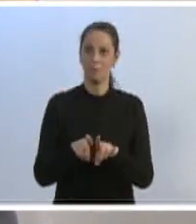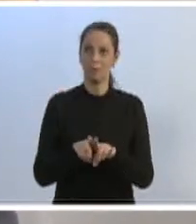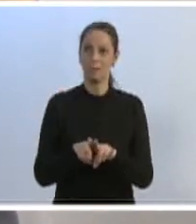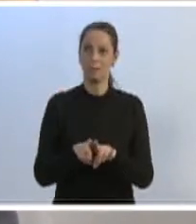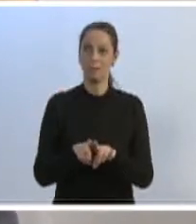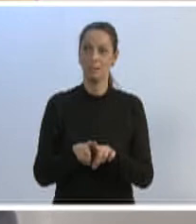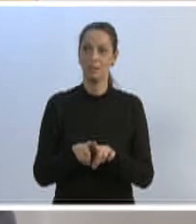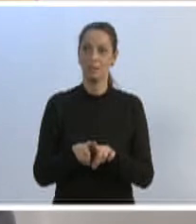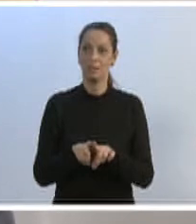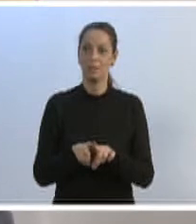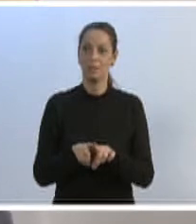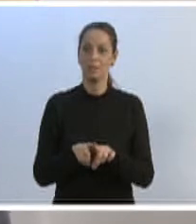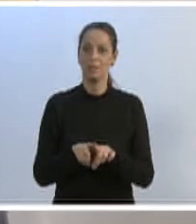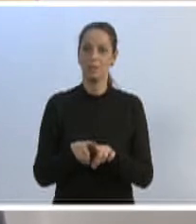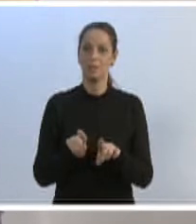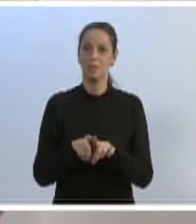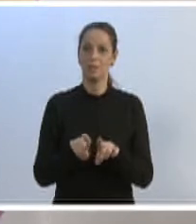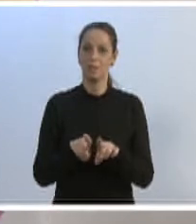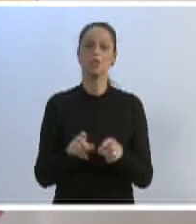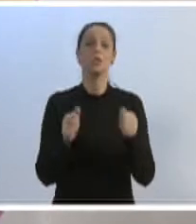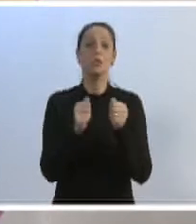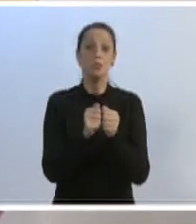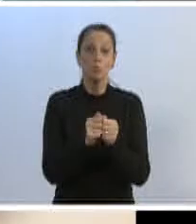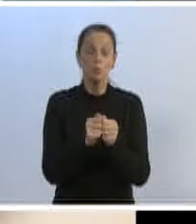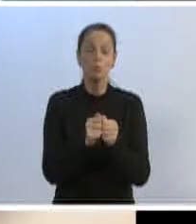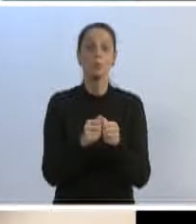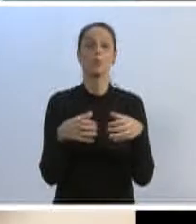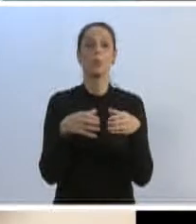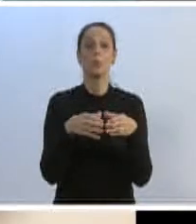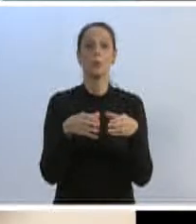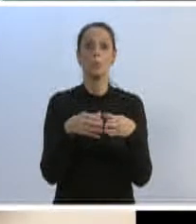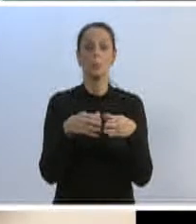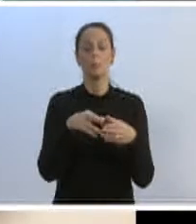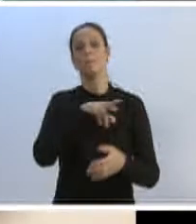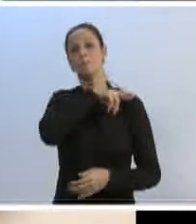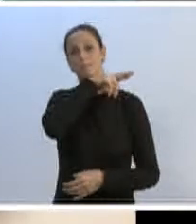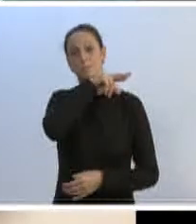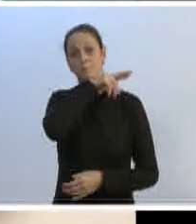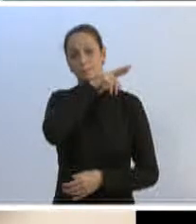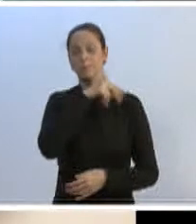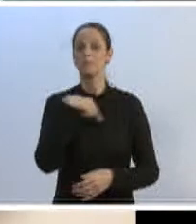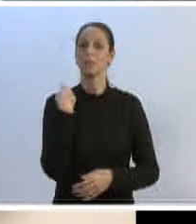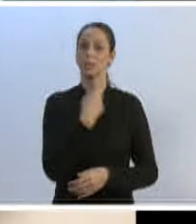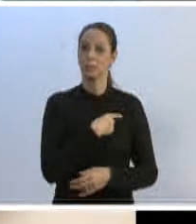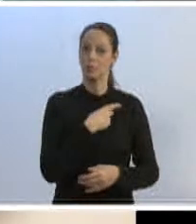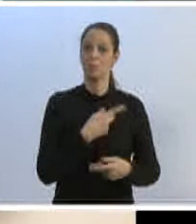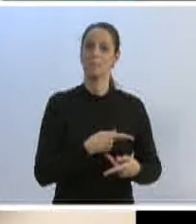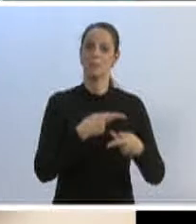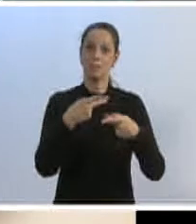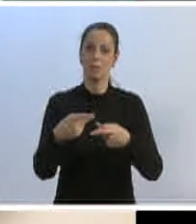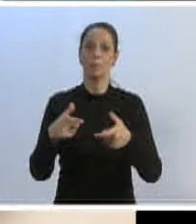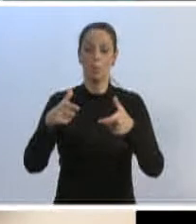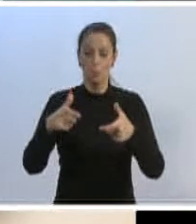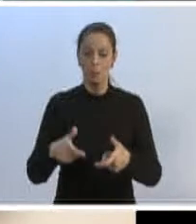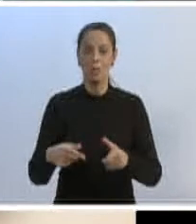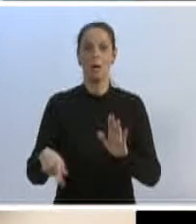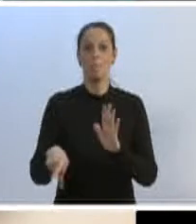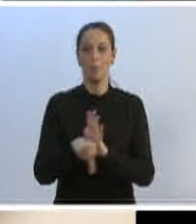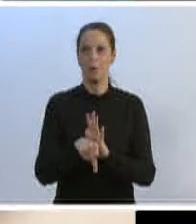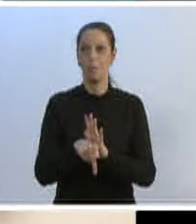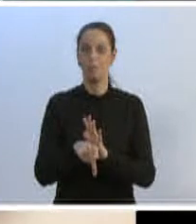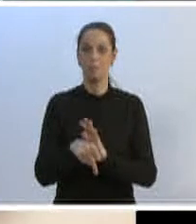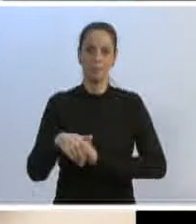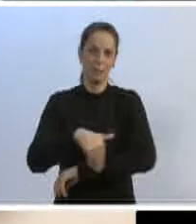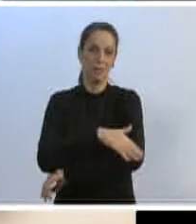com os rotarianos, o vereador Silvio. Estivemos lá visitando também a praça, ali